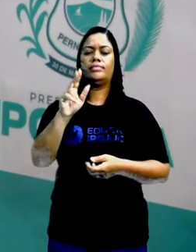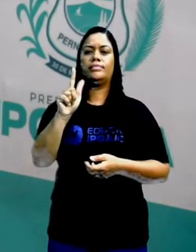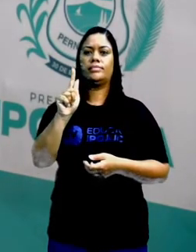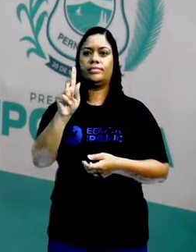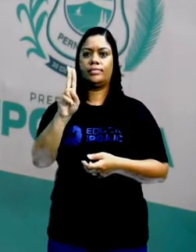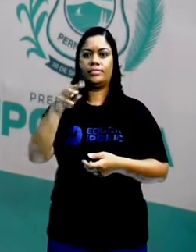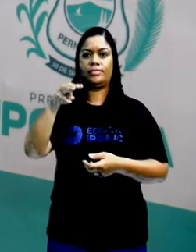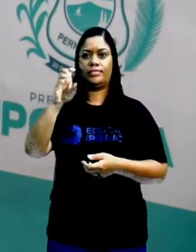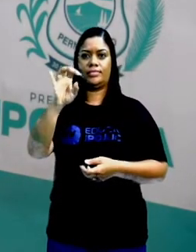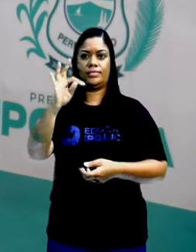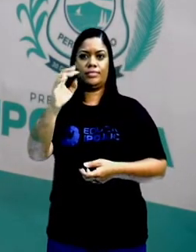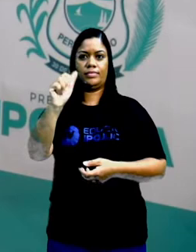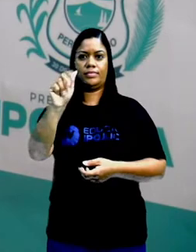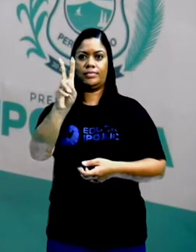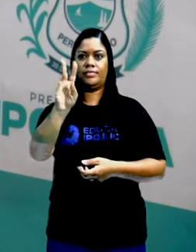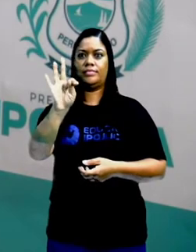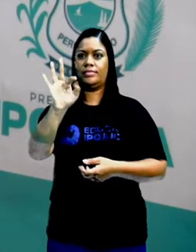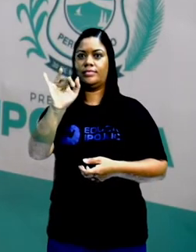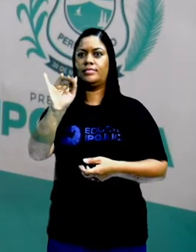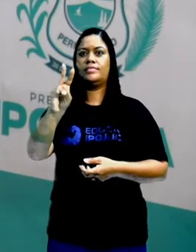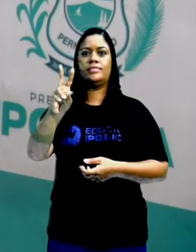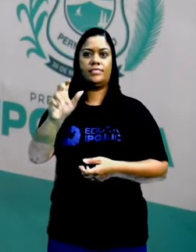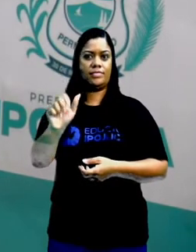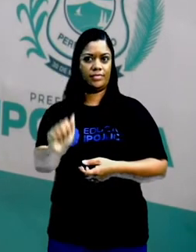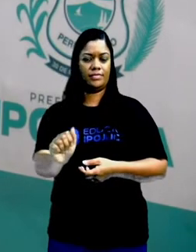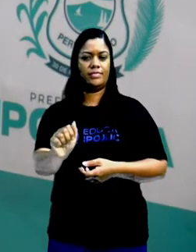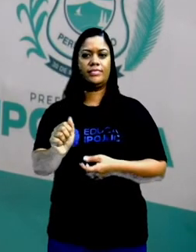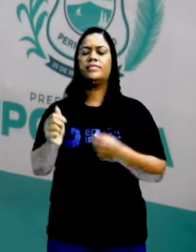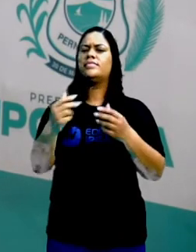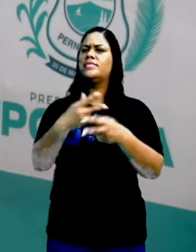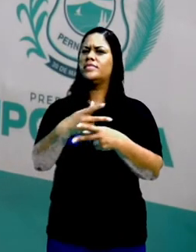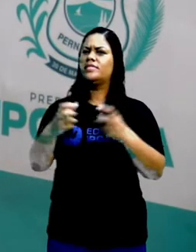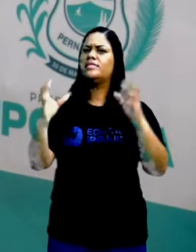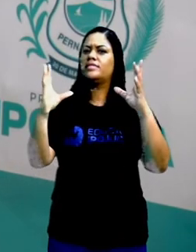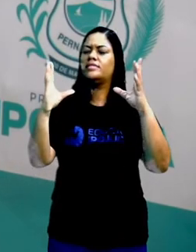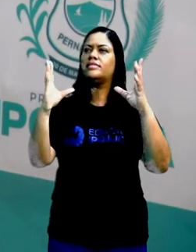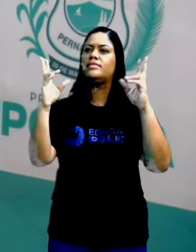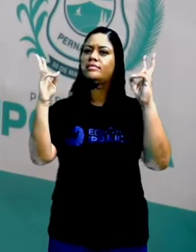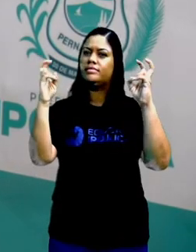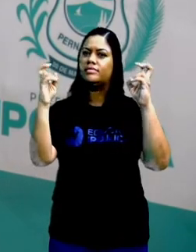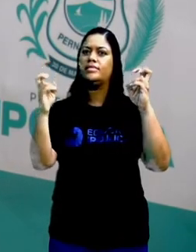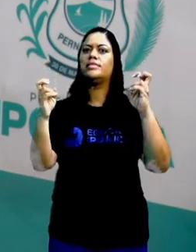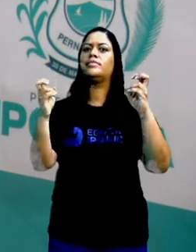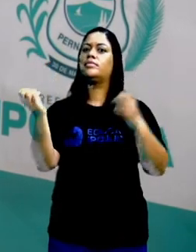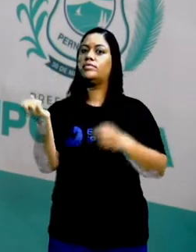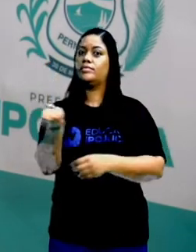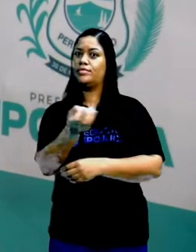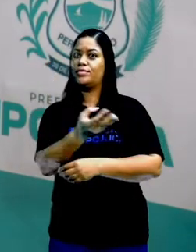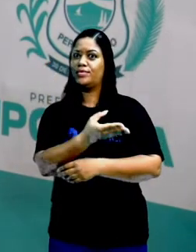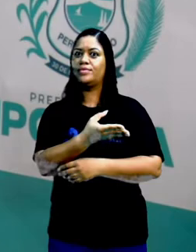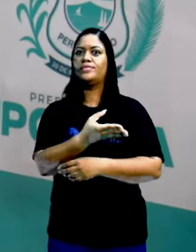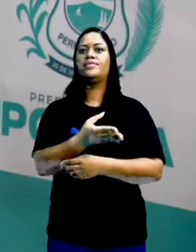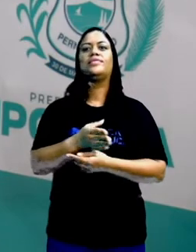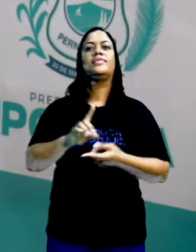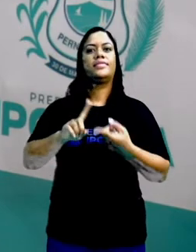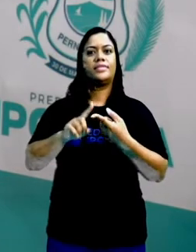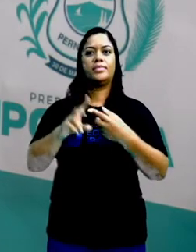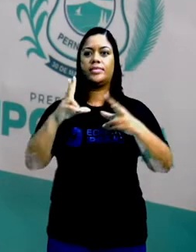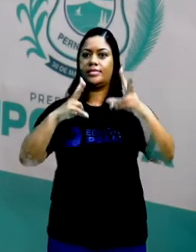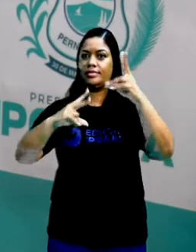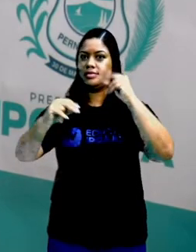né falam sobre questões atuais e questões que são polêmicas